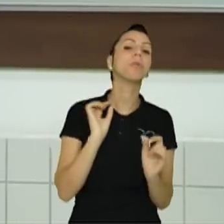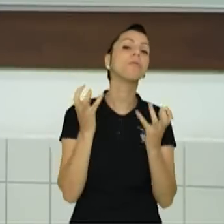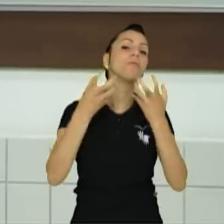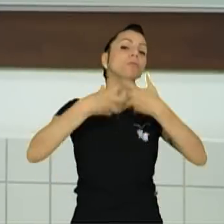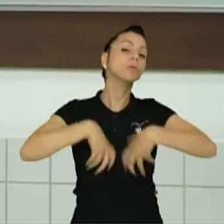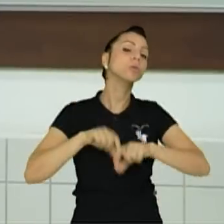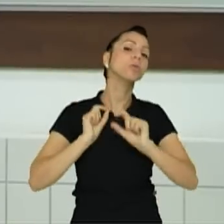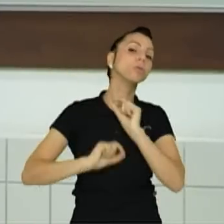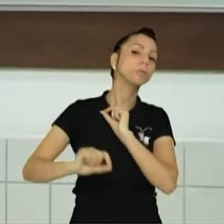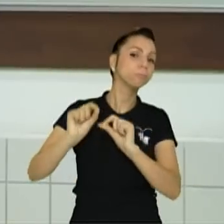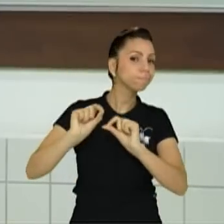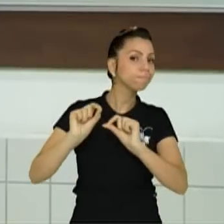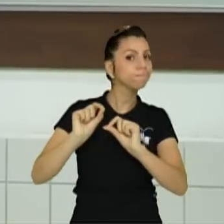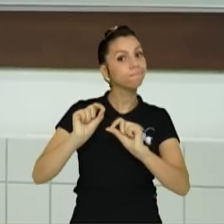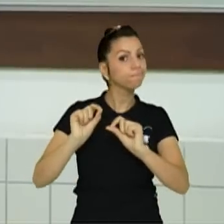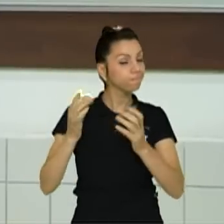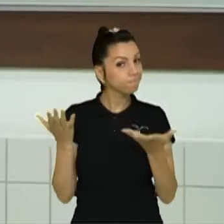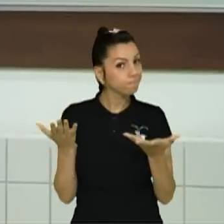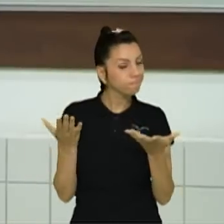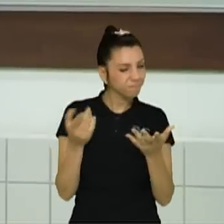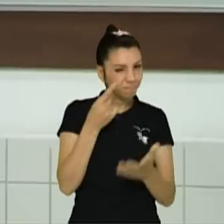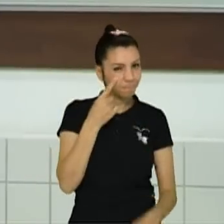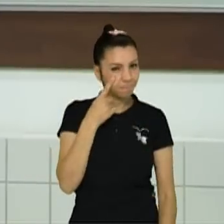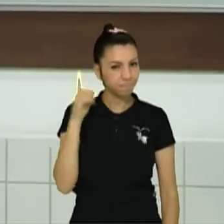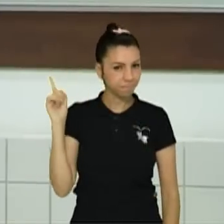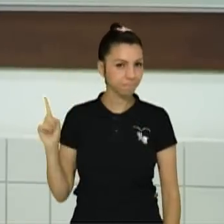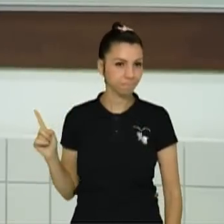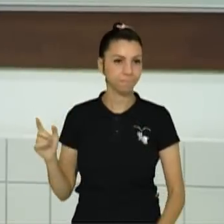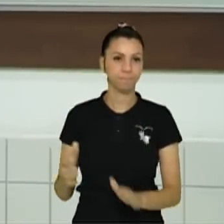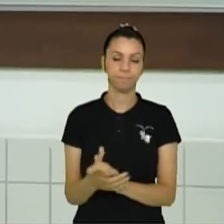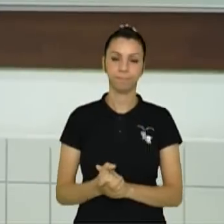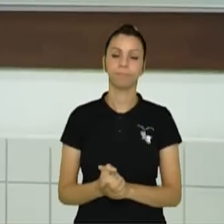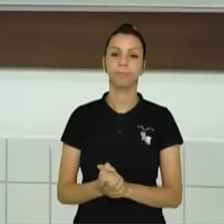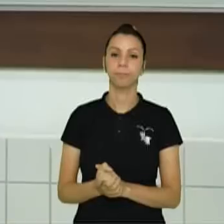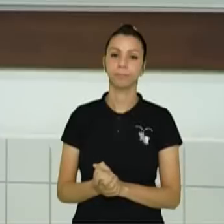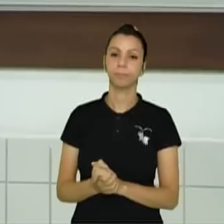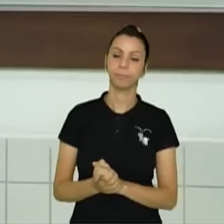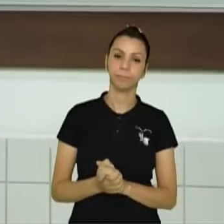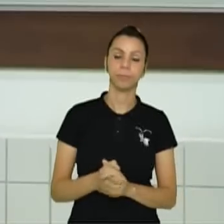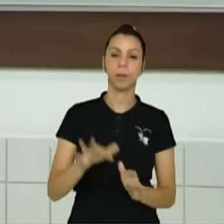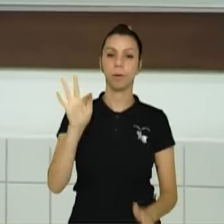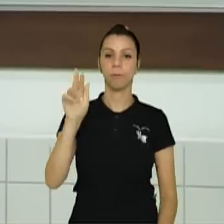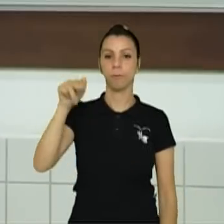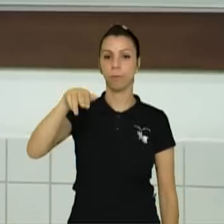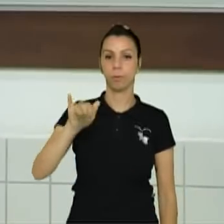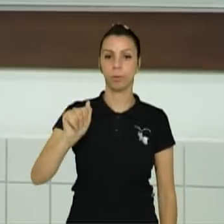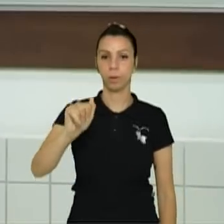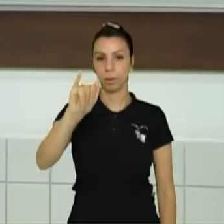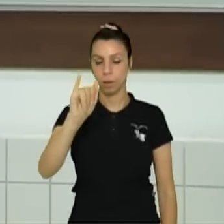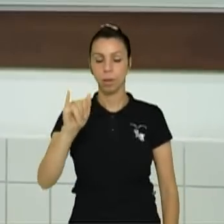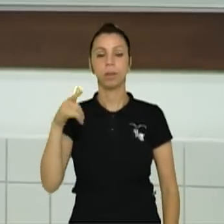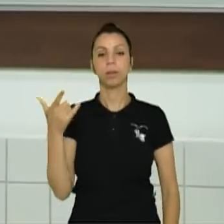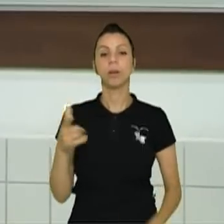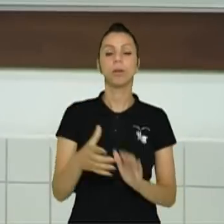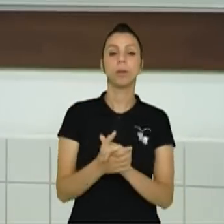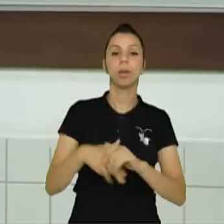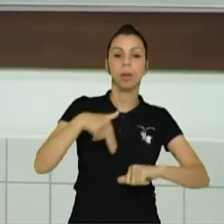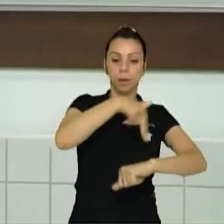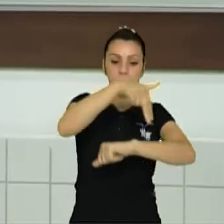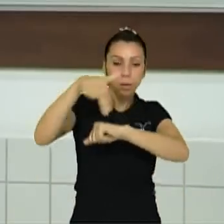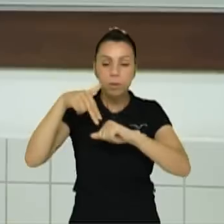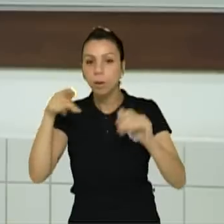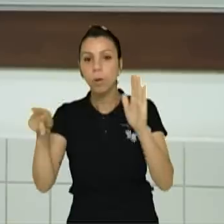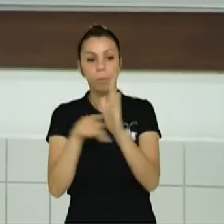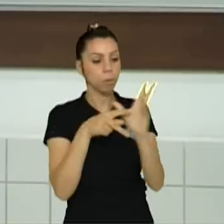FUNAI? Sabe disso? Vamos verificar então? Vamos verificar? FUNAI, a Fundação Nacional do